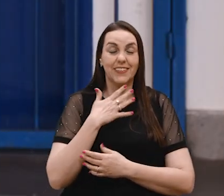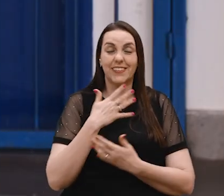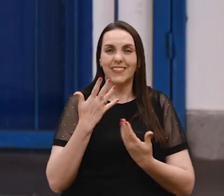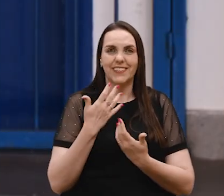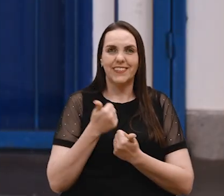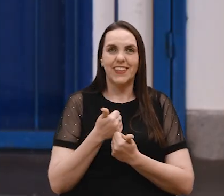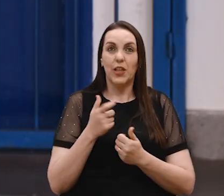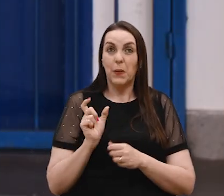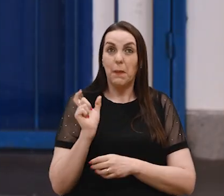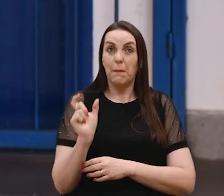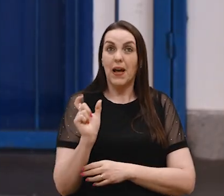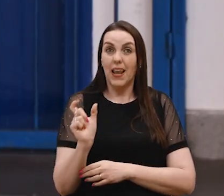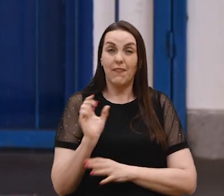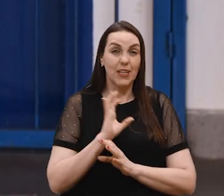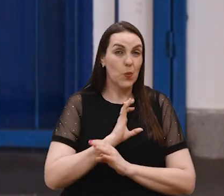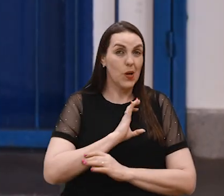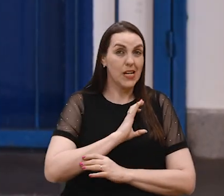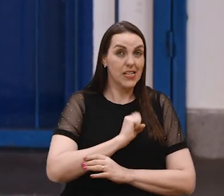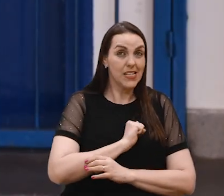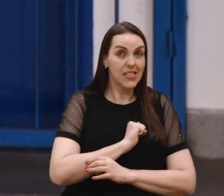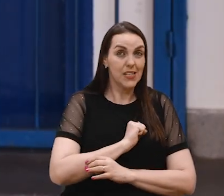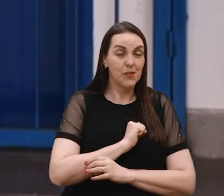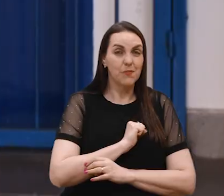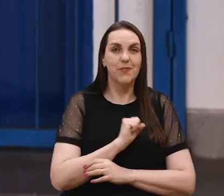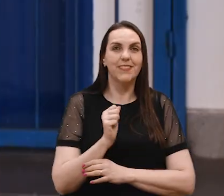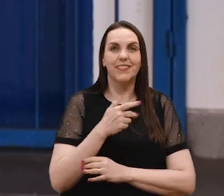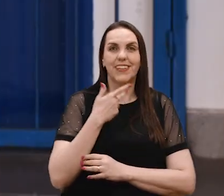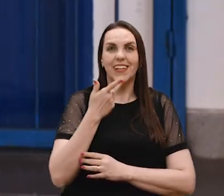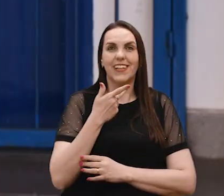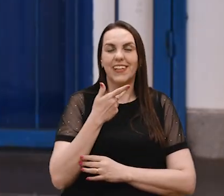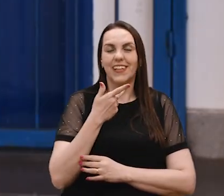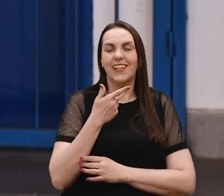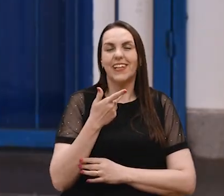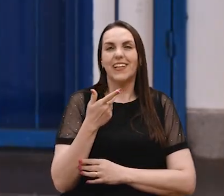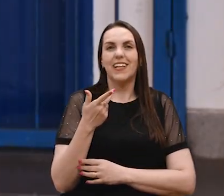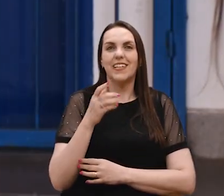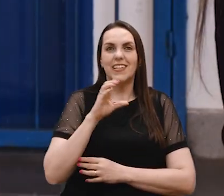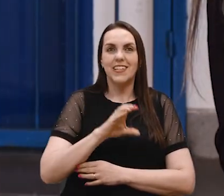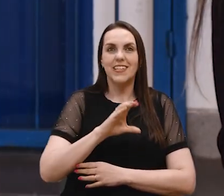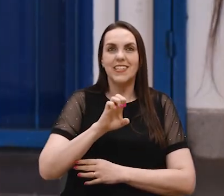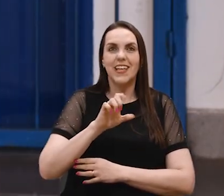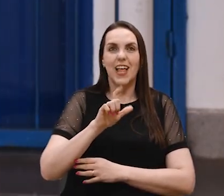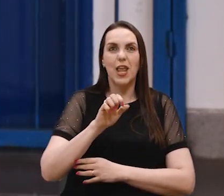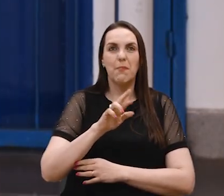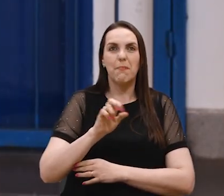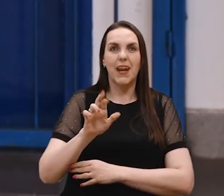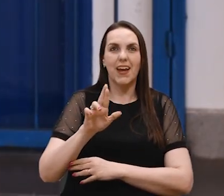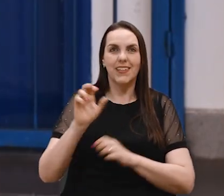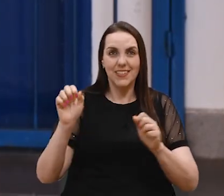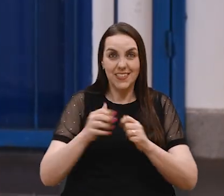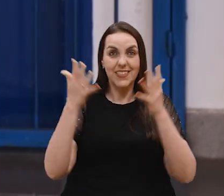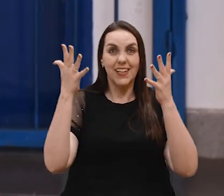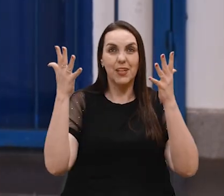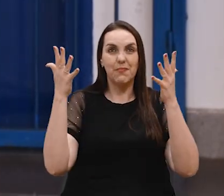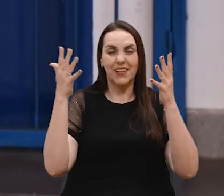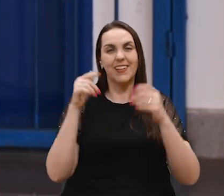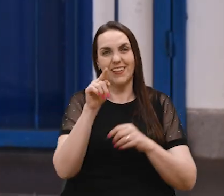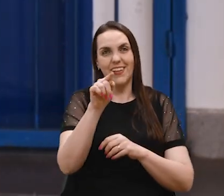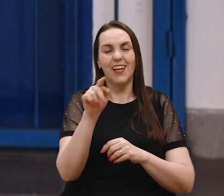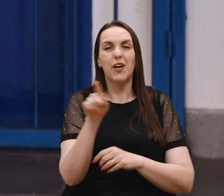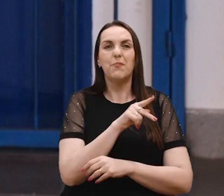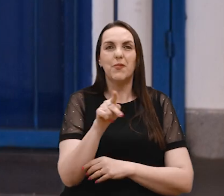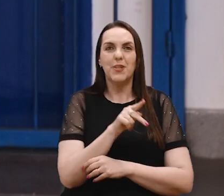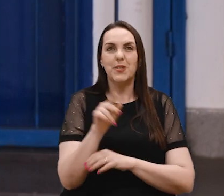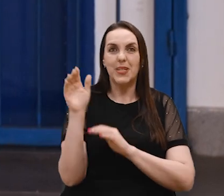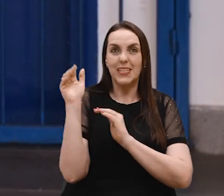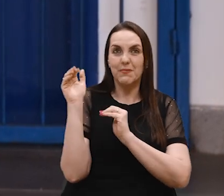sabe, Marliva, que eu tenho uma palavra que eu amo na língua portuguesa, que é celebrar. E agora, nossa professora de